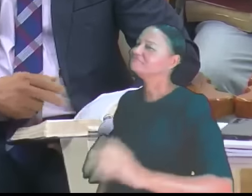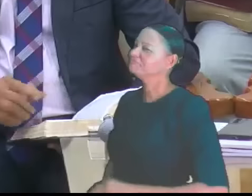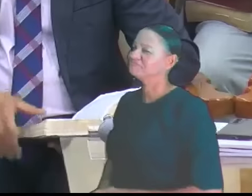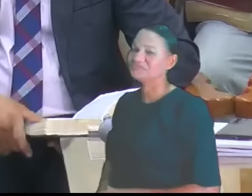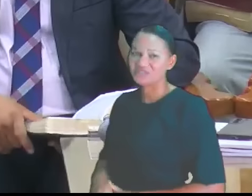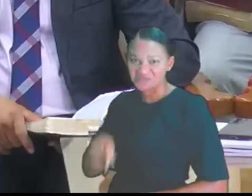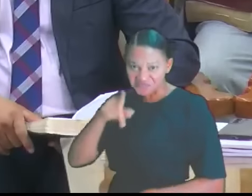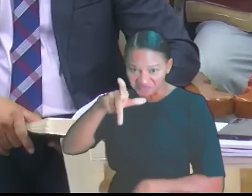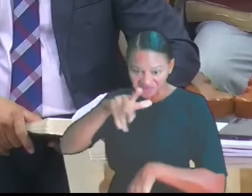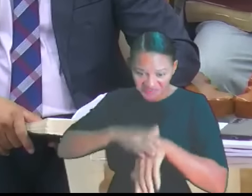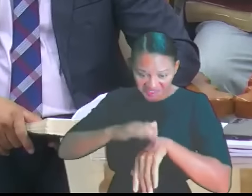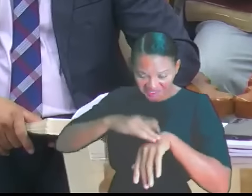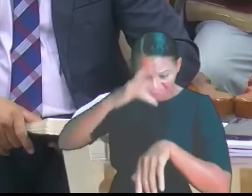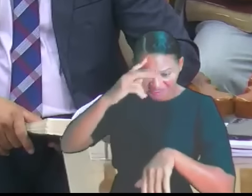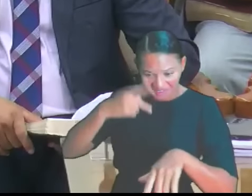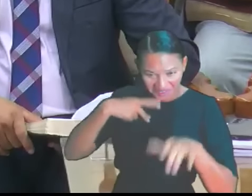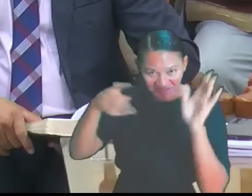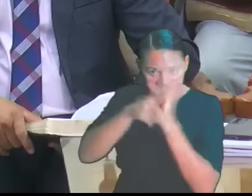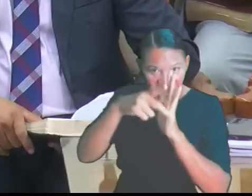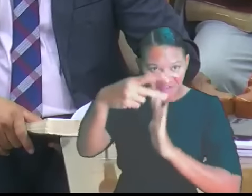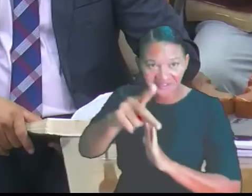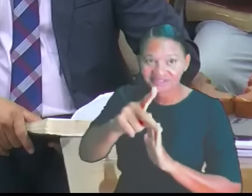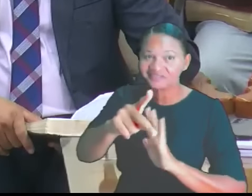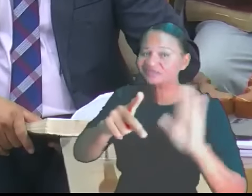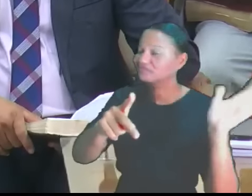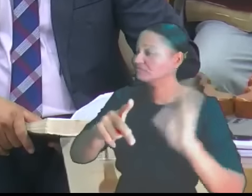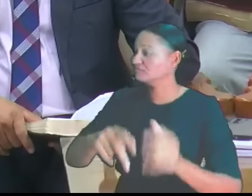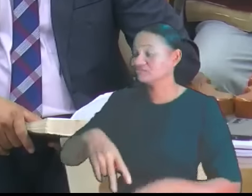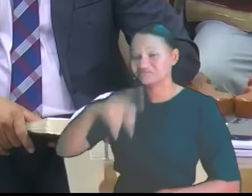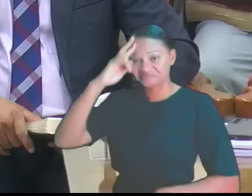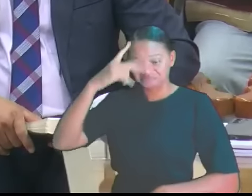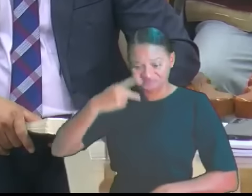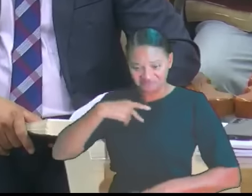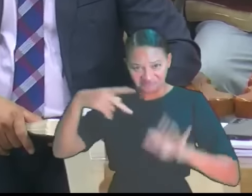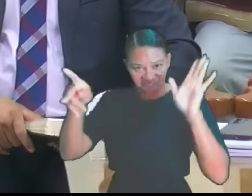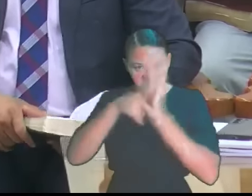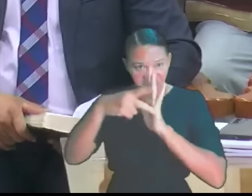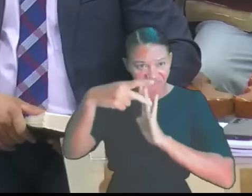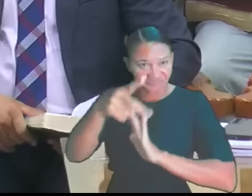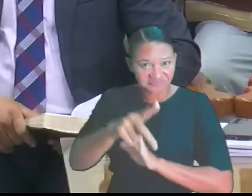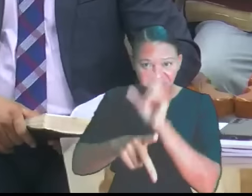nem você é seu, nem você é seu.